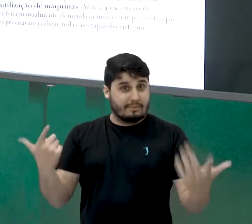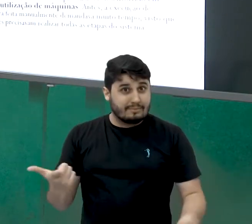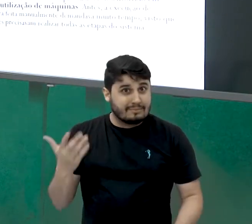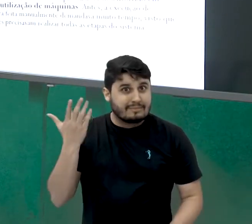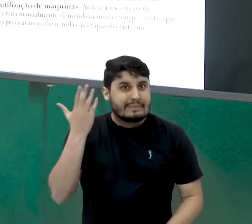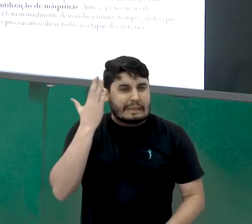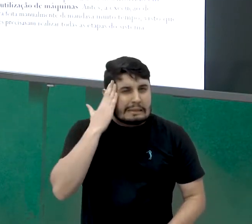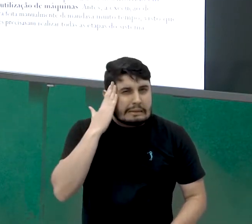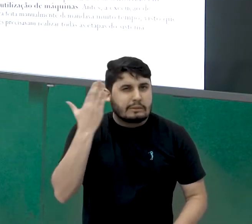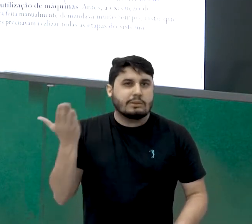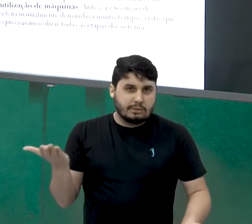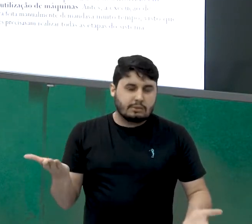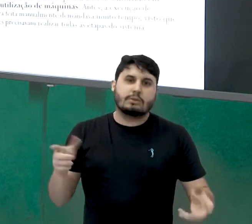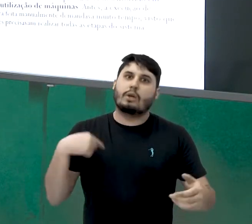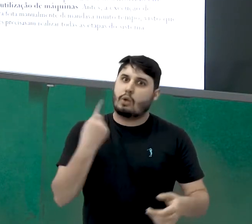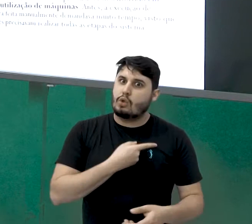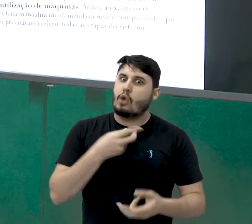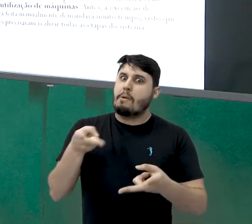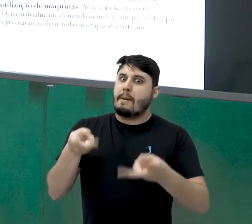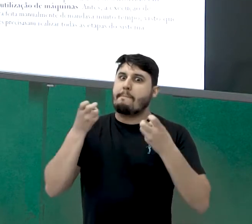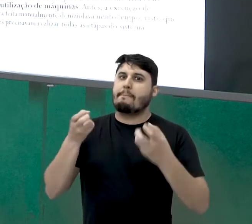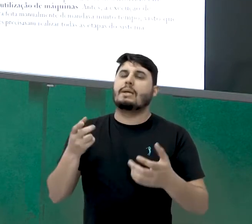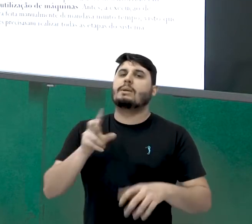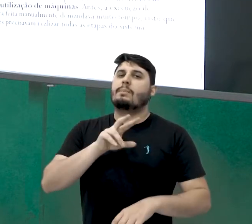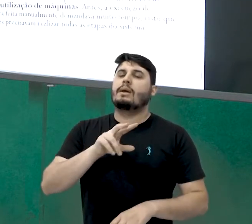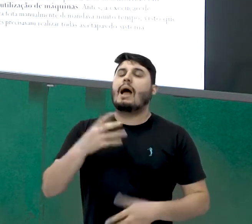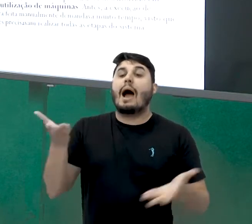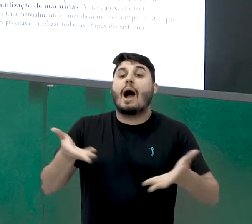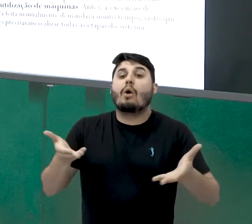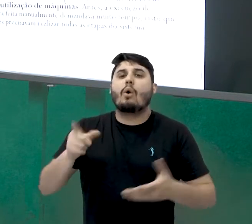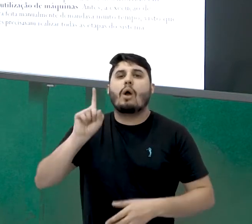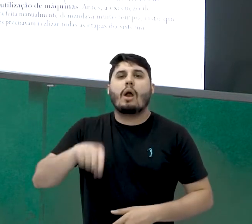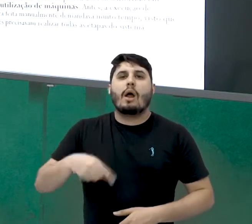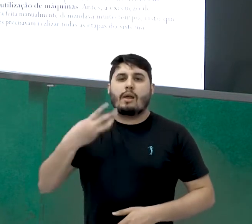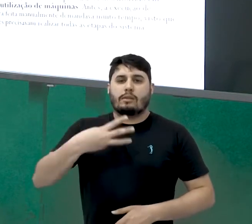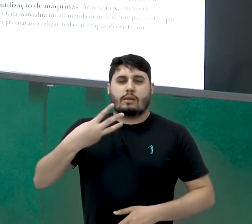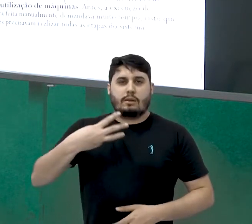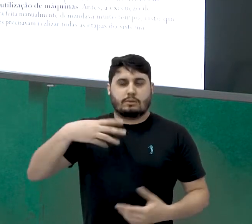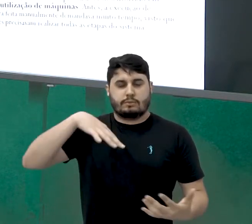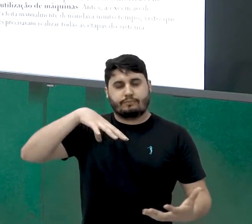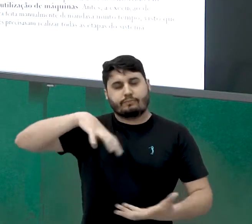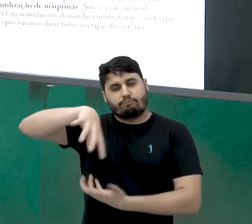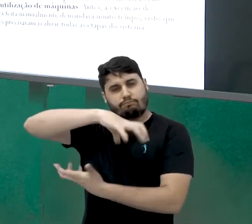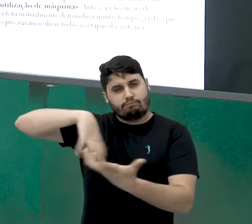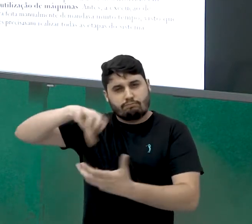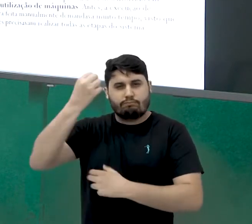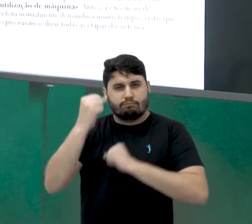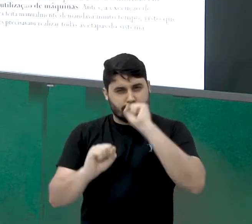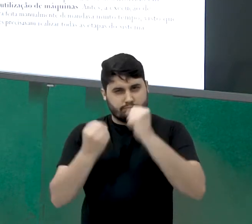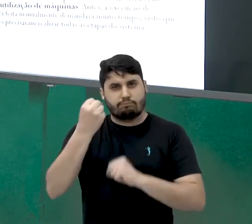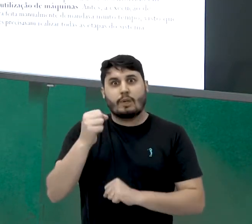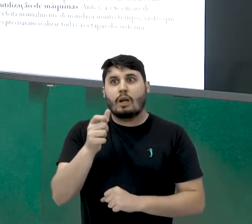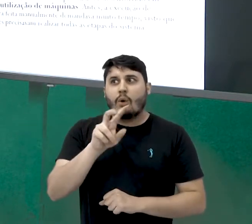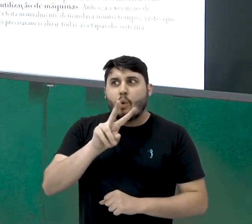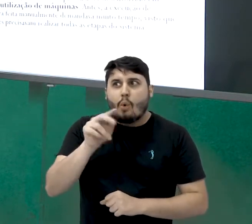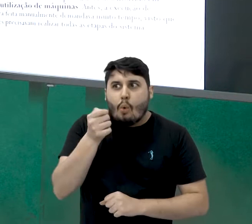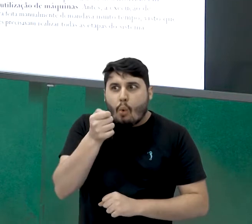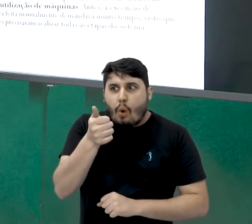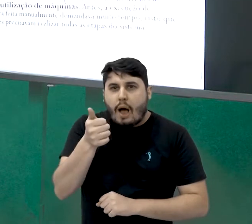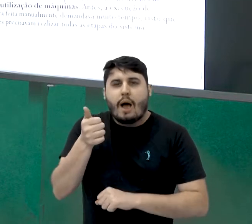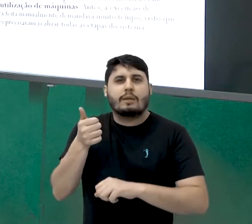que estamos na terceira revolução industrial, contemporaneamente, e migrando para